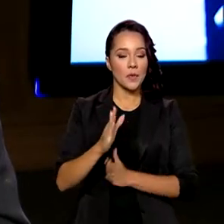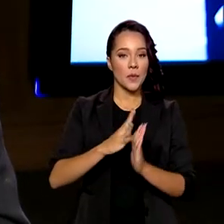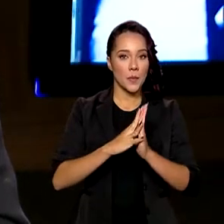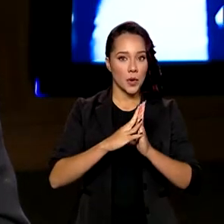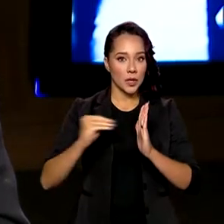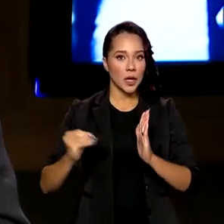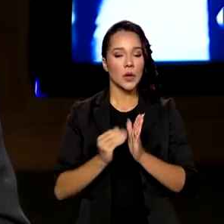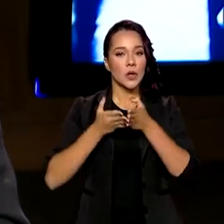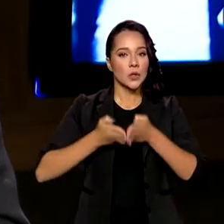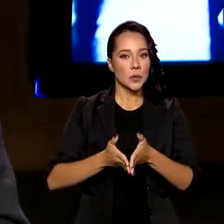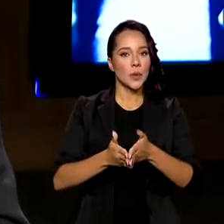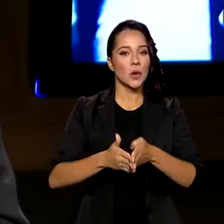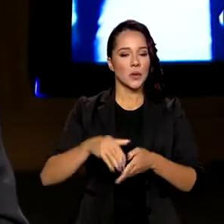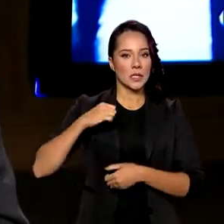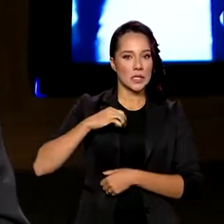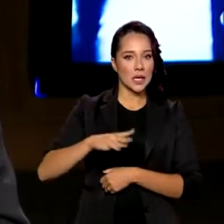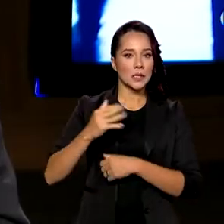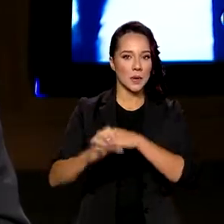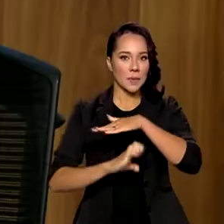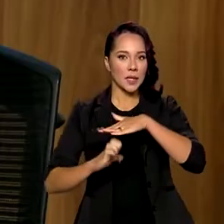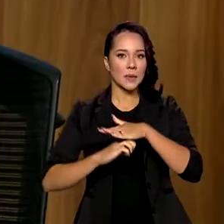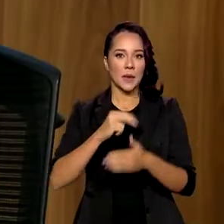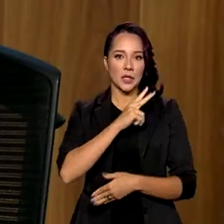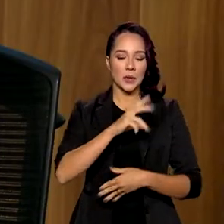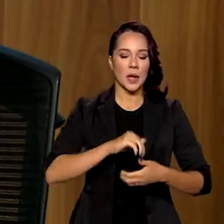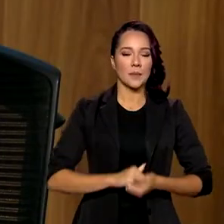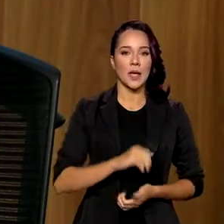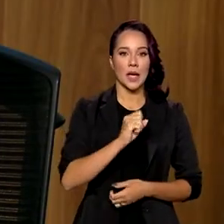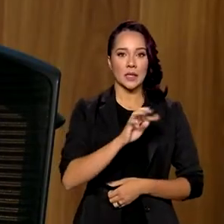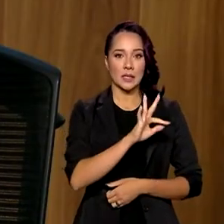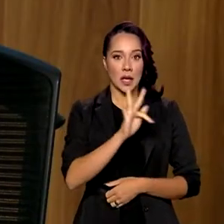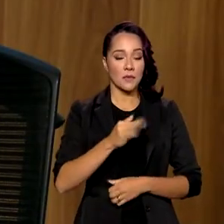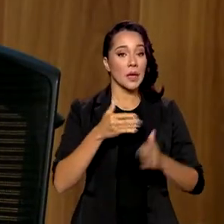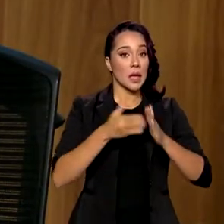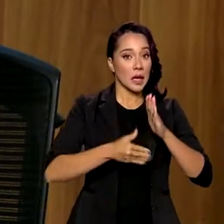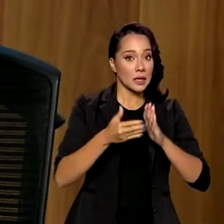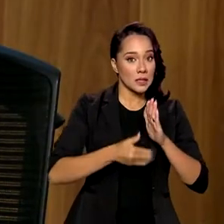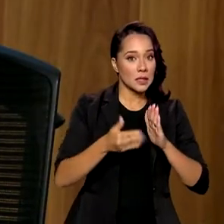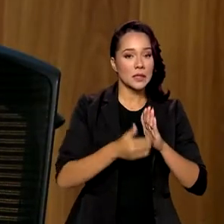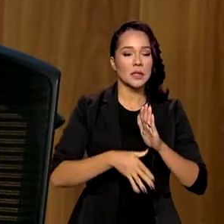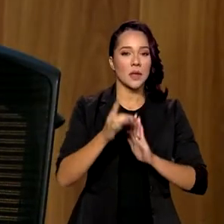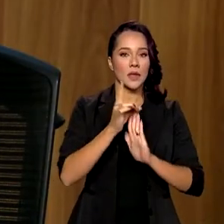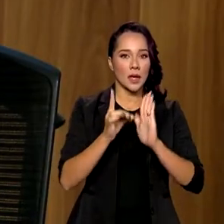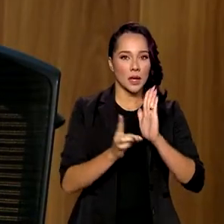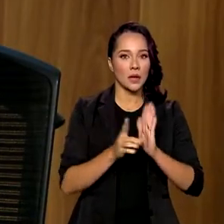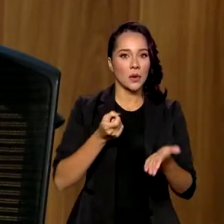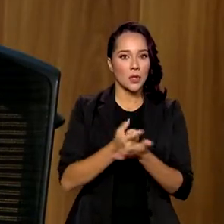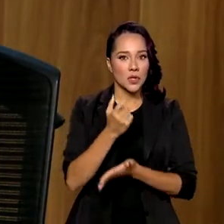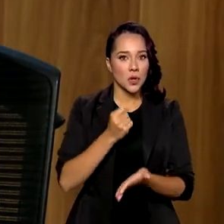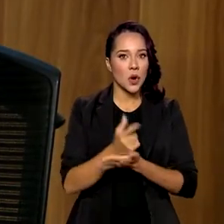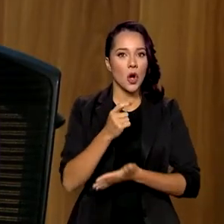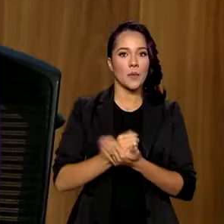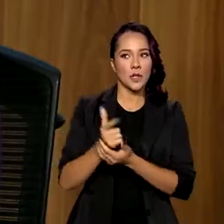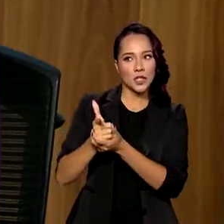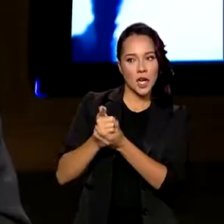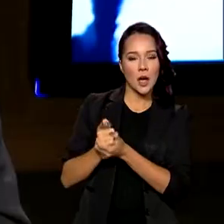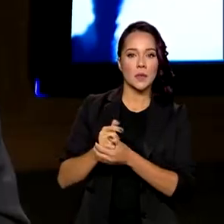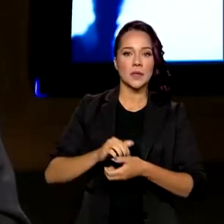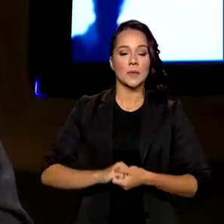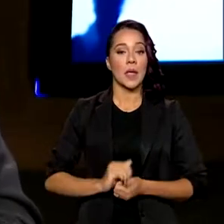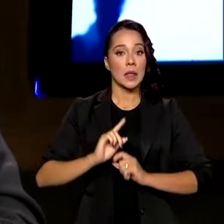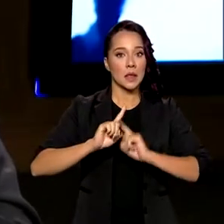de concessão do porto de Santos a iniciativa privada STF mantém restrições ao decreto de compra de armas e munições